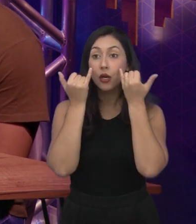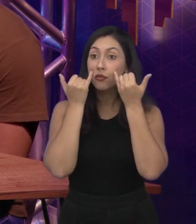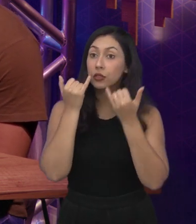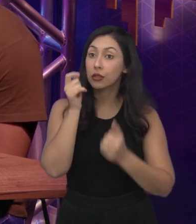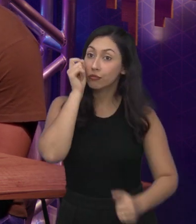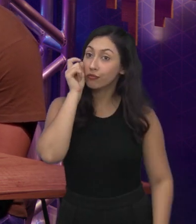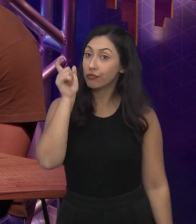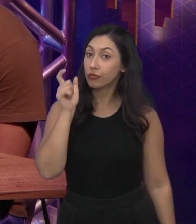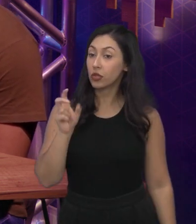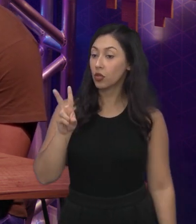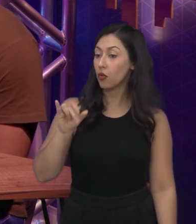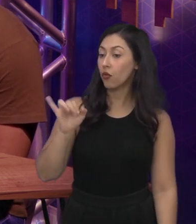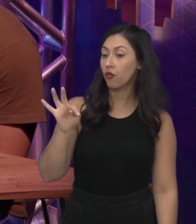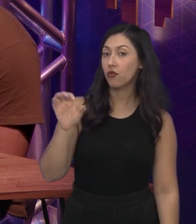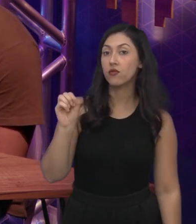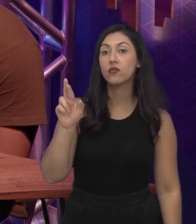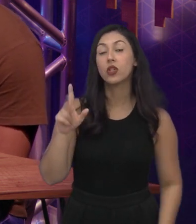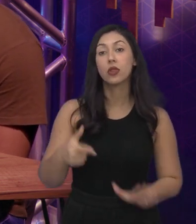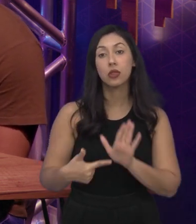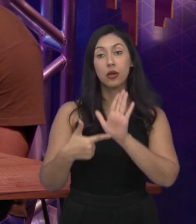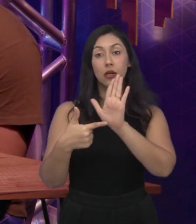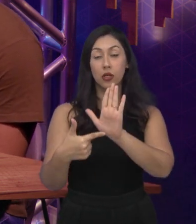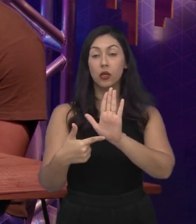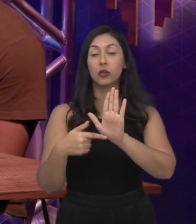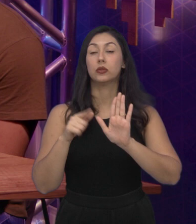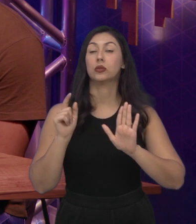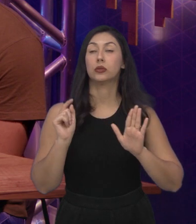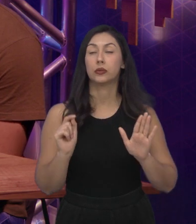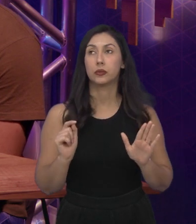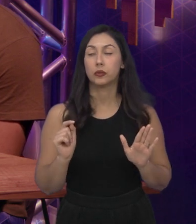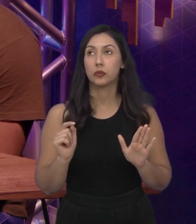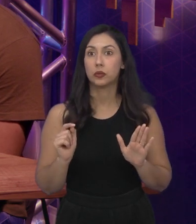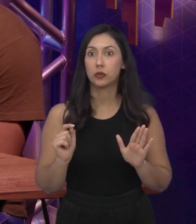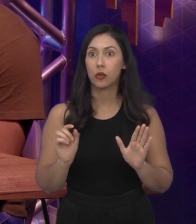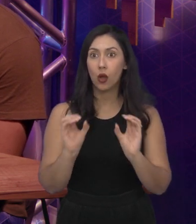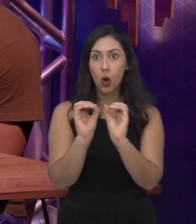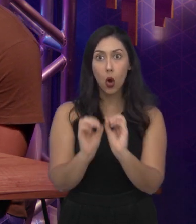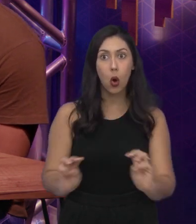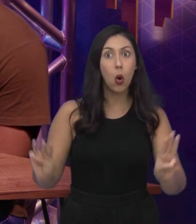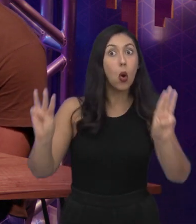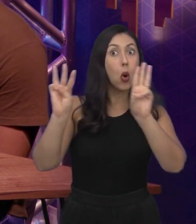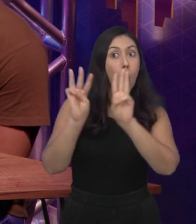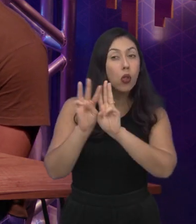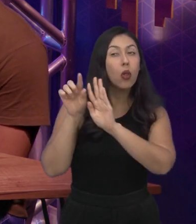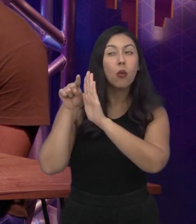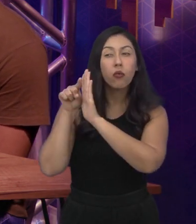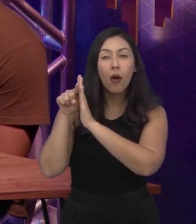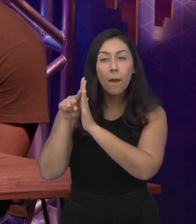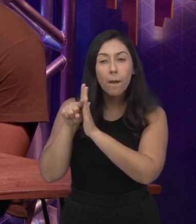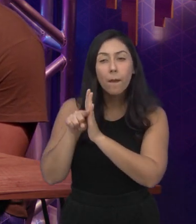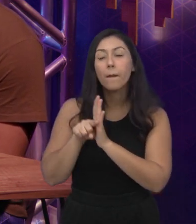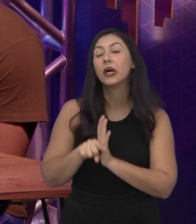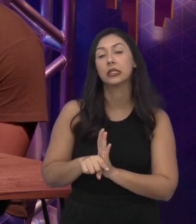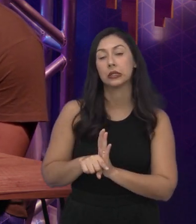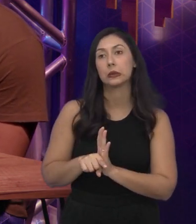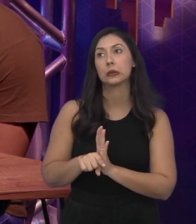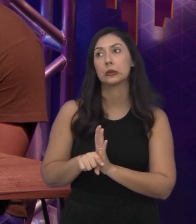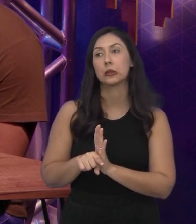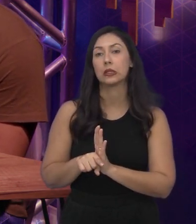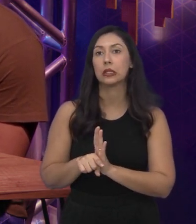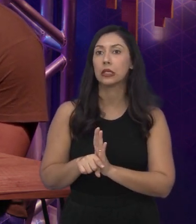nosso produtor, o Vitor, ele levantou pra gente, que assim, a ONU fez um levantamento